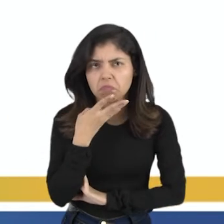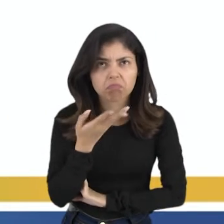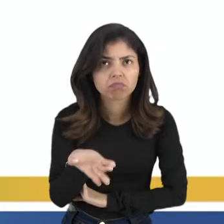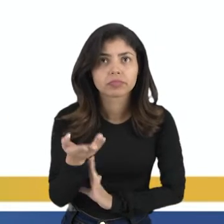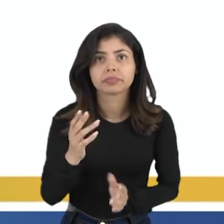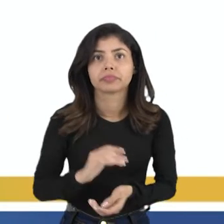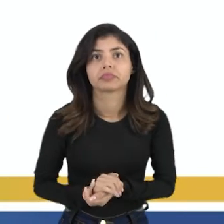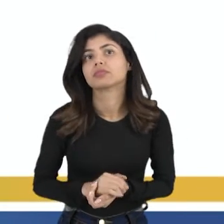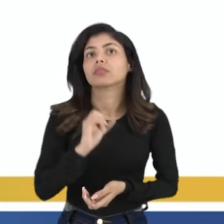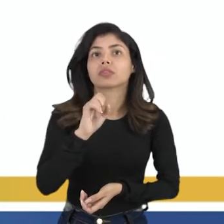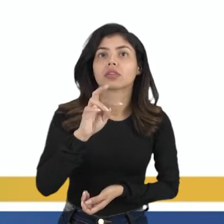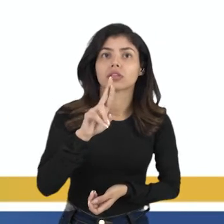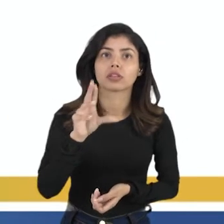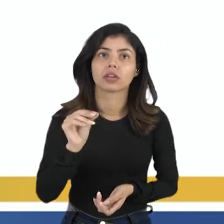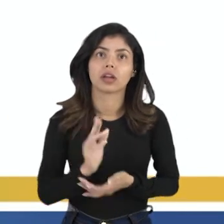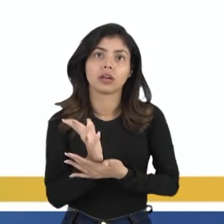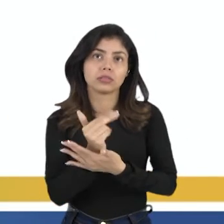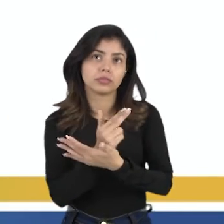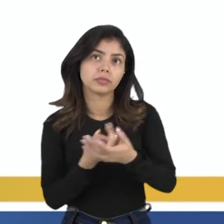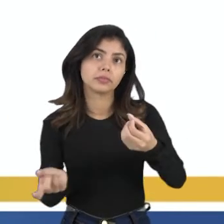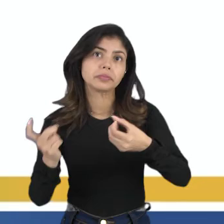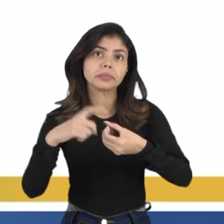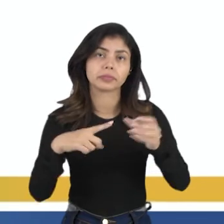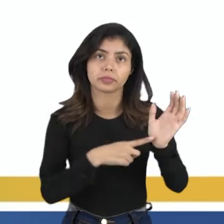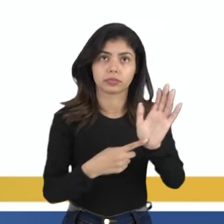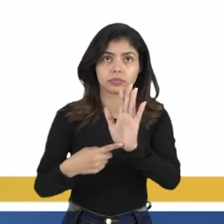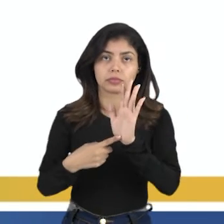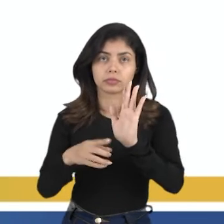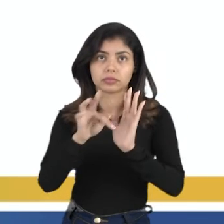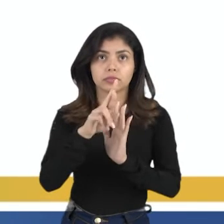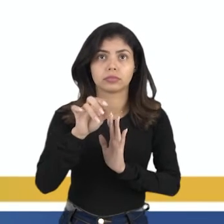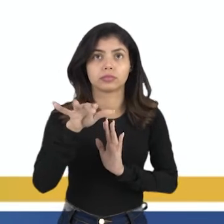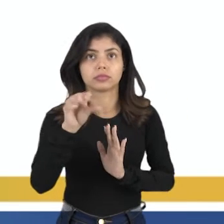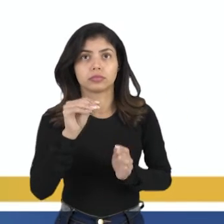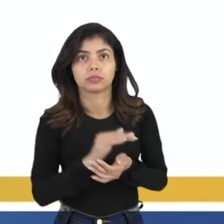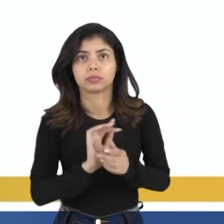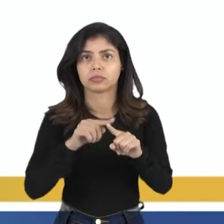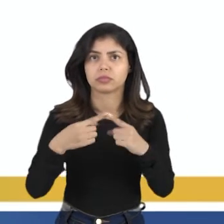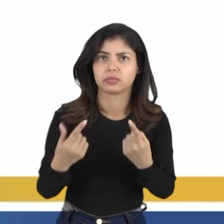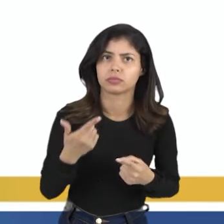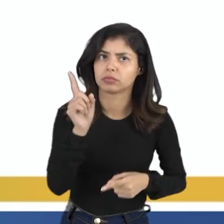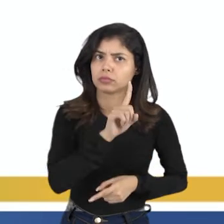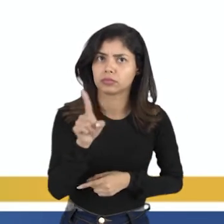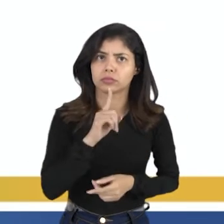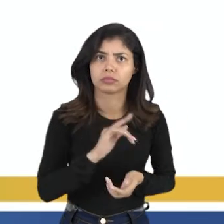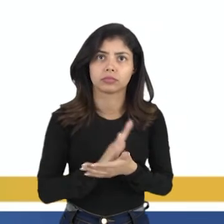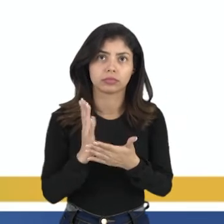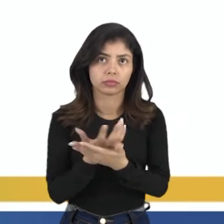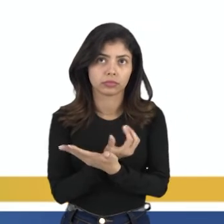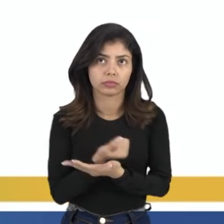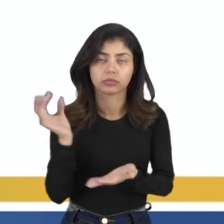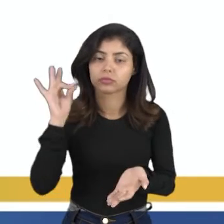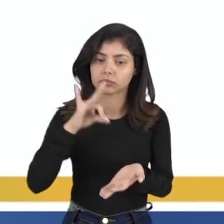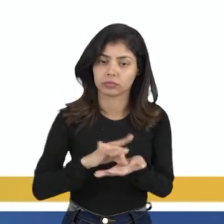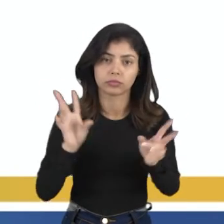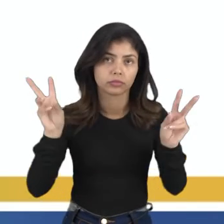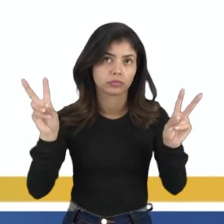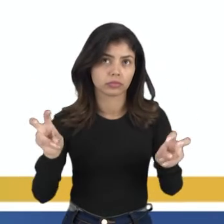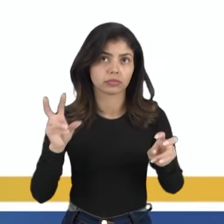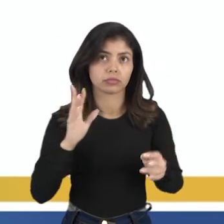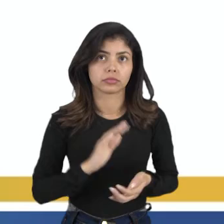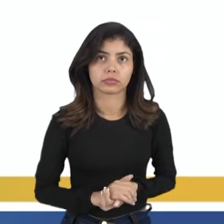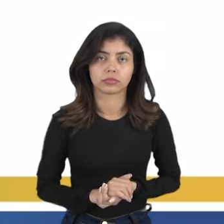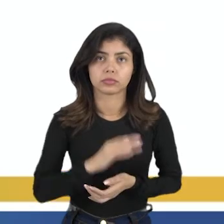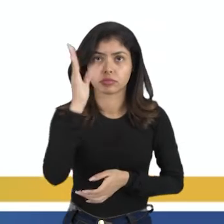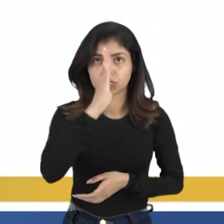irreconhecíveis. No sintético, os artistas voltaram à representação figurativa, mas não a uma abordagem